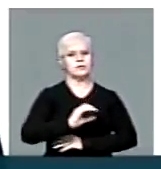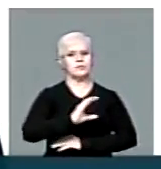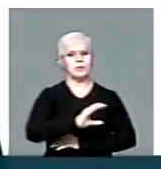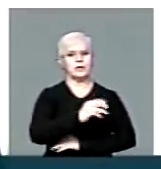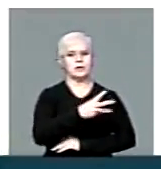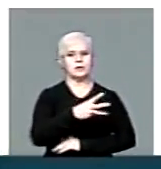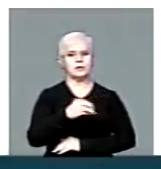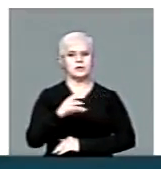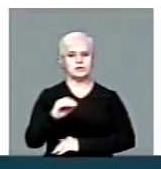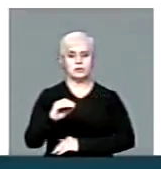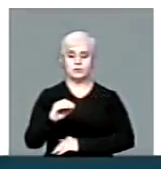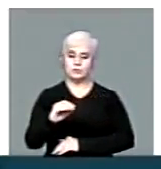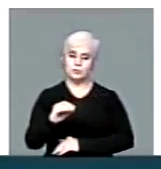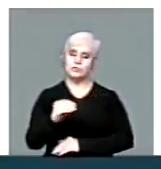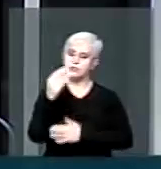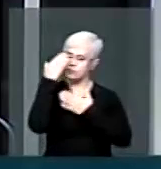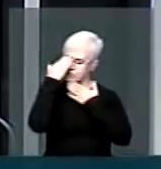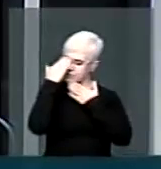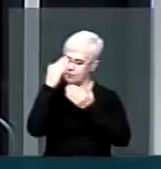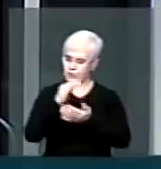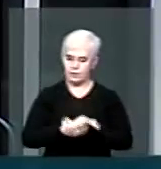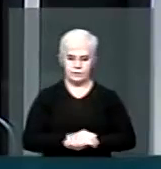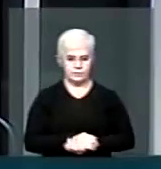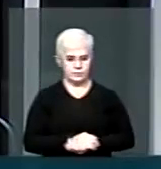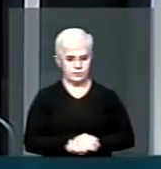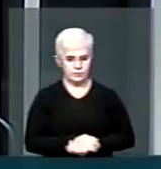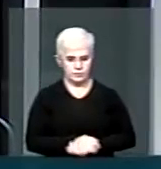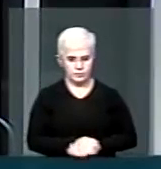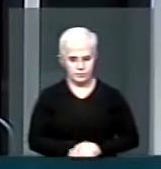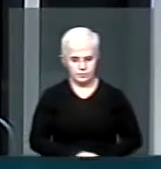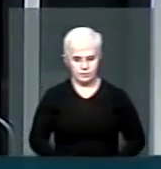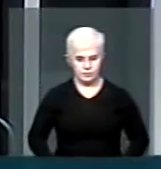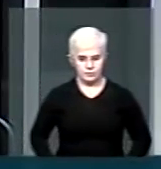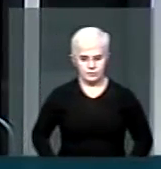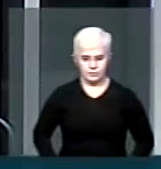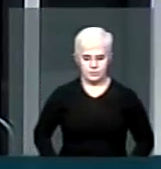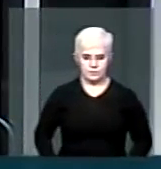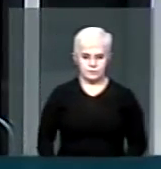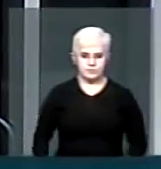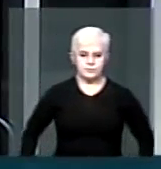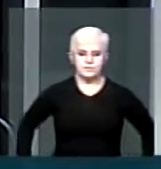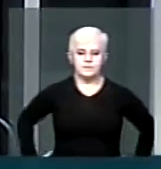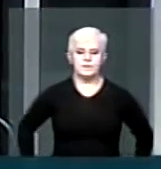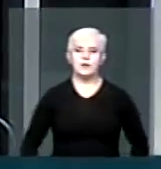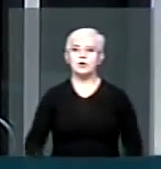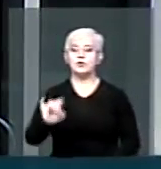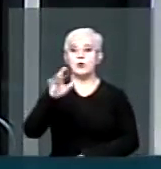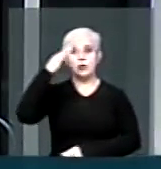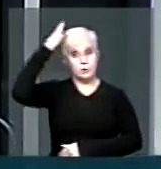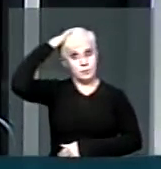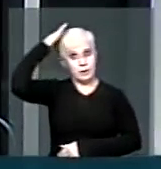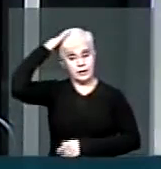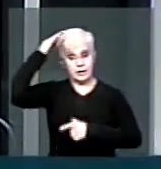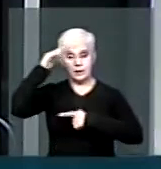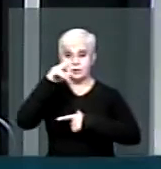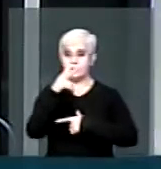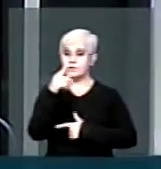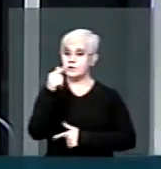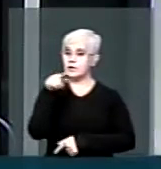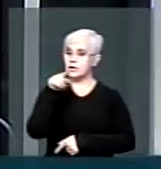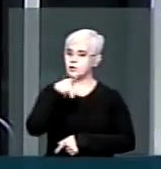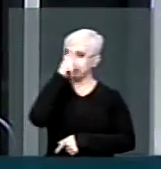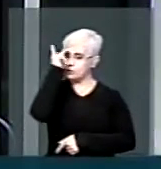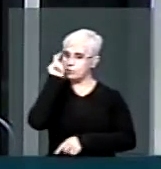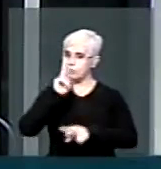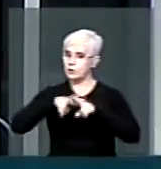estou aí. Obrigada, deputado, muito obrigada. Voltemos. Só no Paraná são 27 mil presos